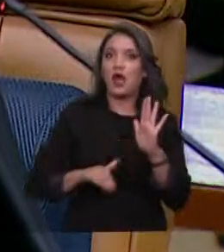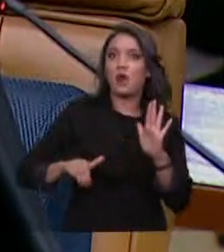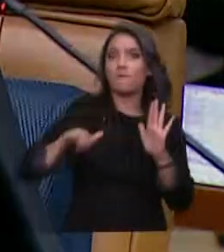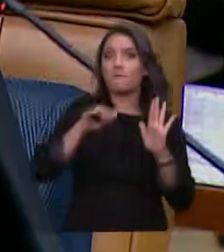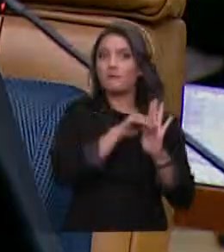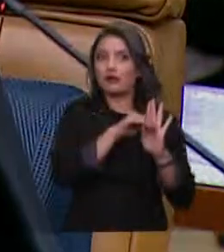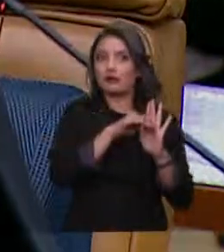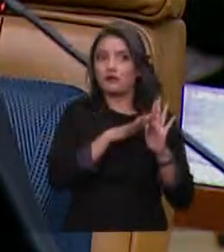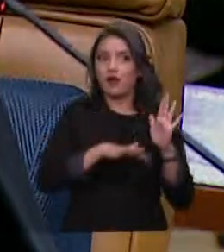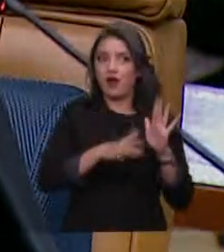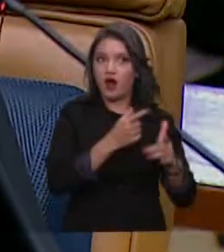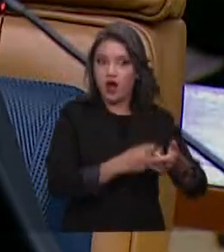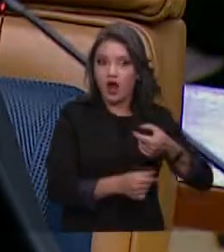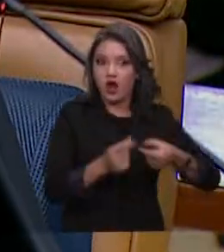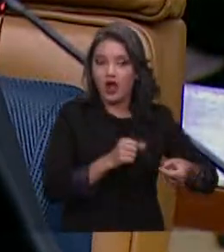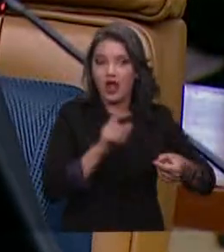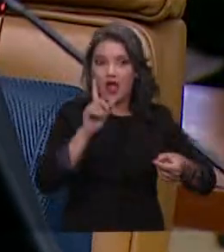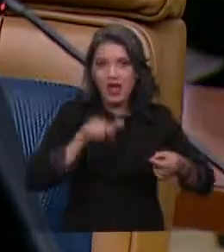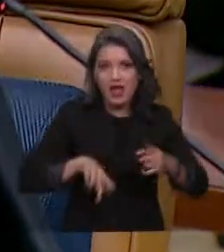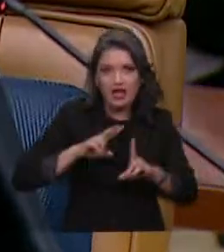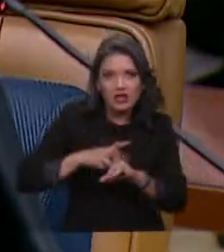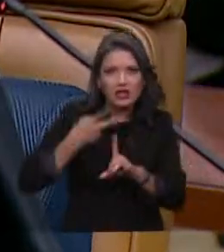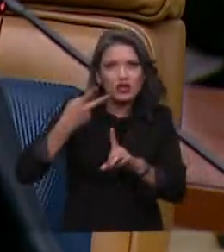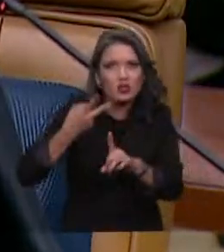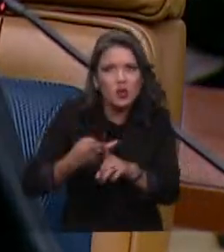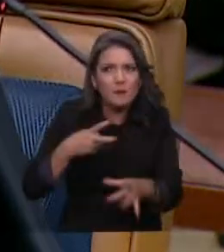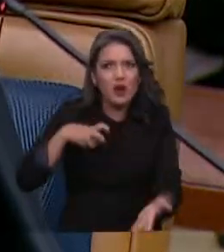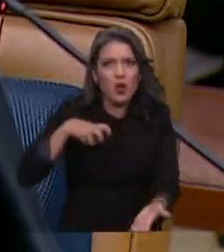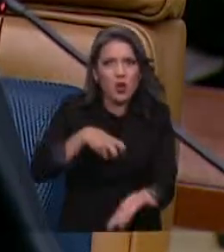Fachin, ministro do STF. Exato.